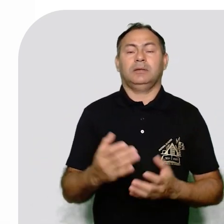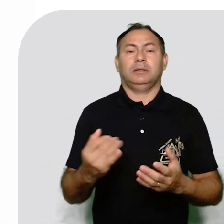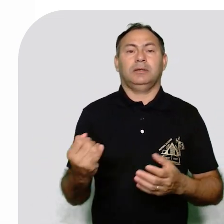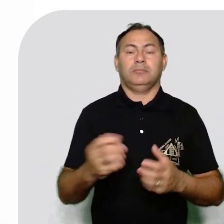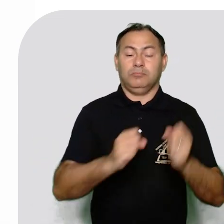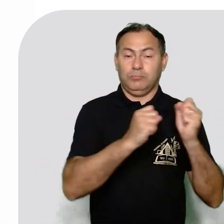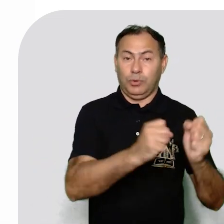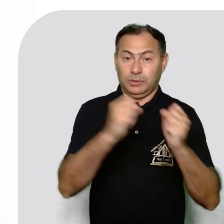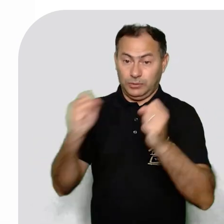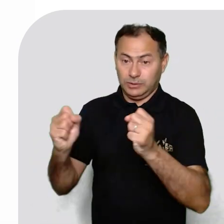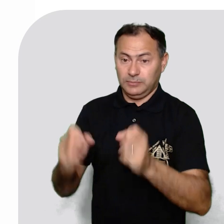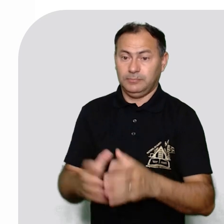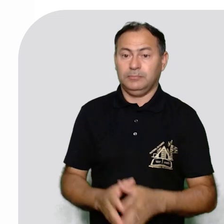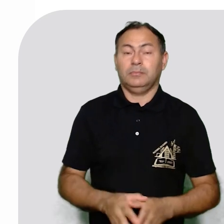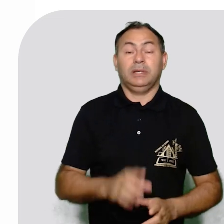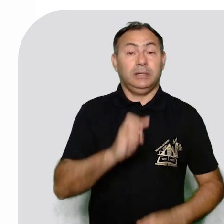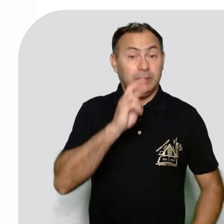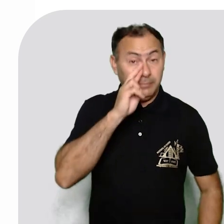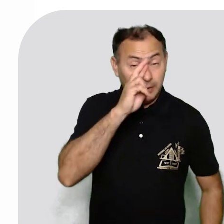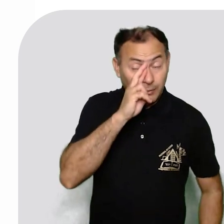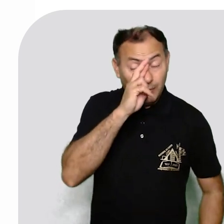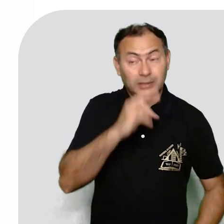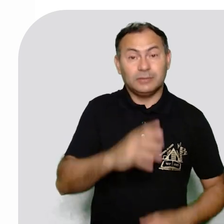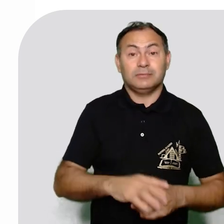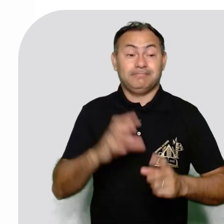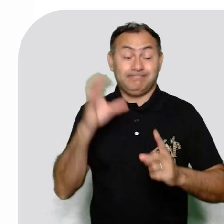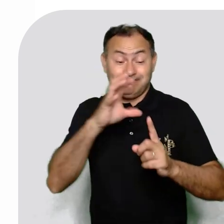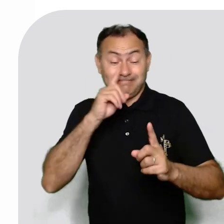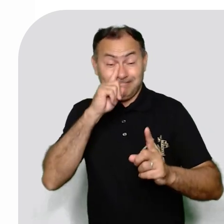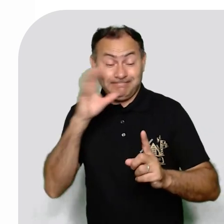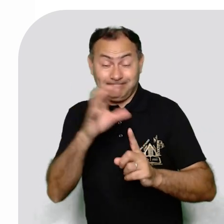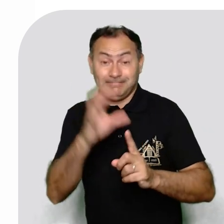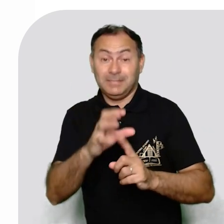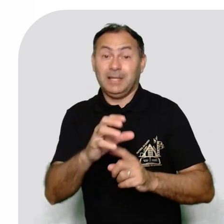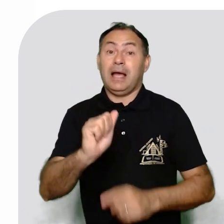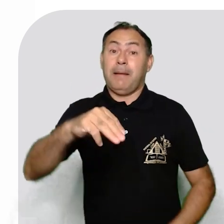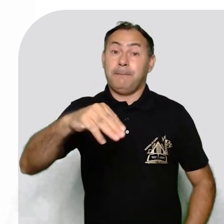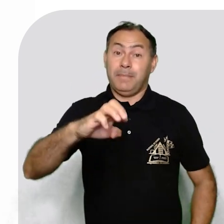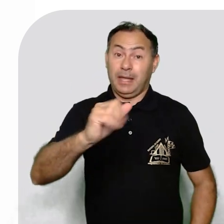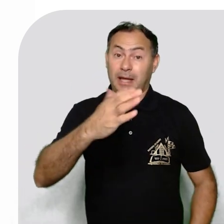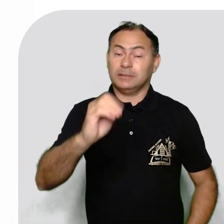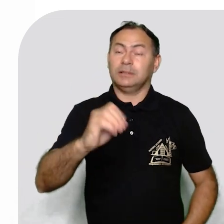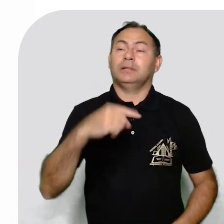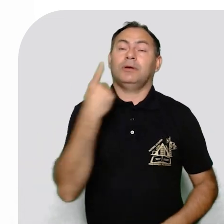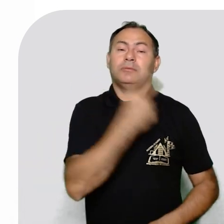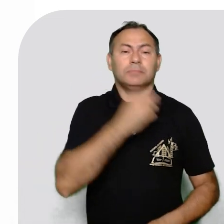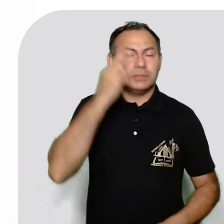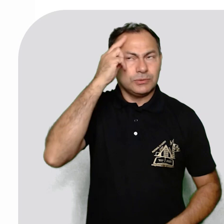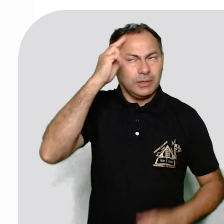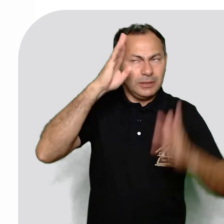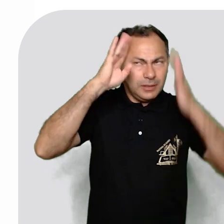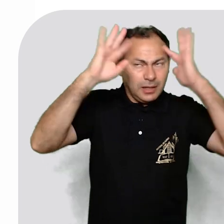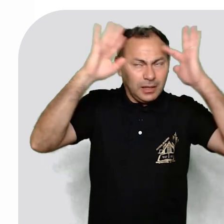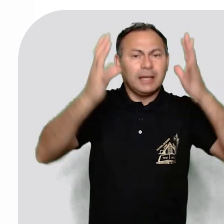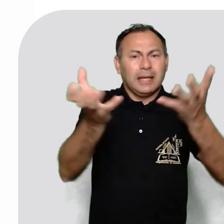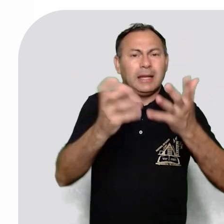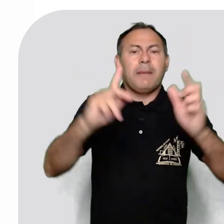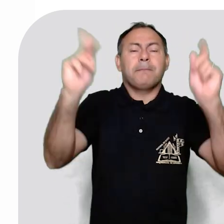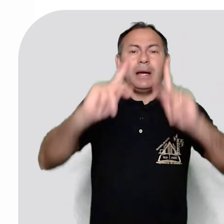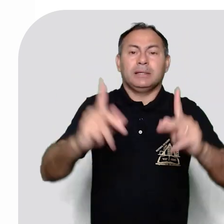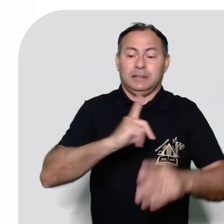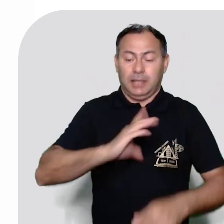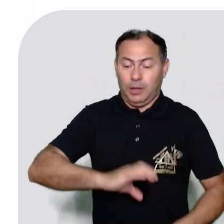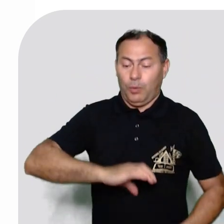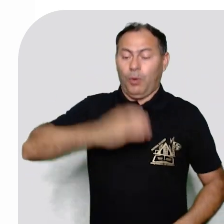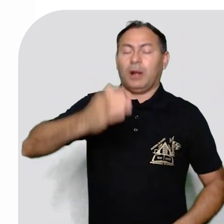extremamente poderoso, né? Perigoso, uma ameaça que está aí e a gente tem que sonhar com a paz, ter